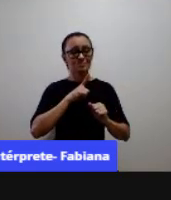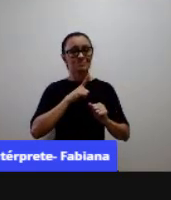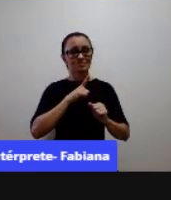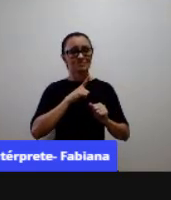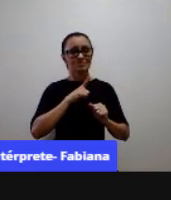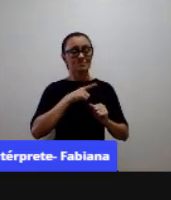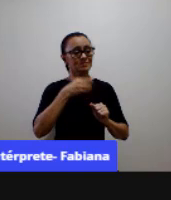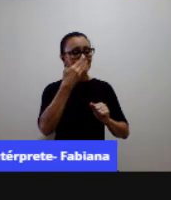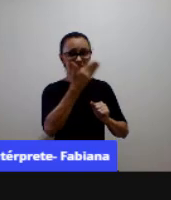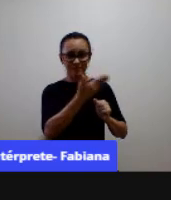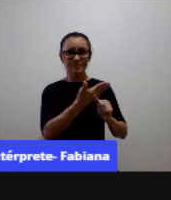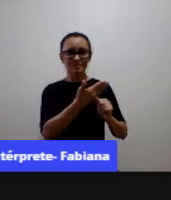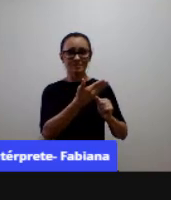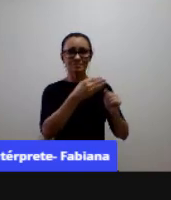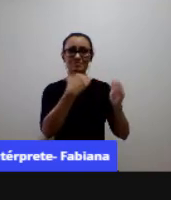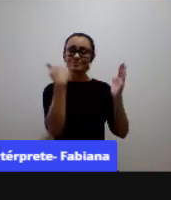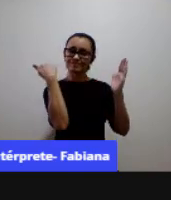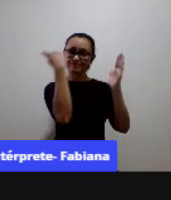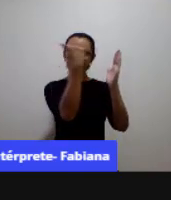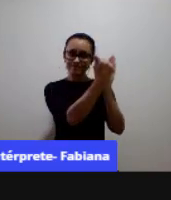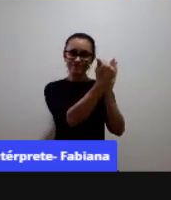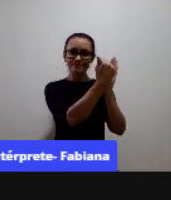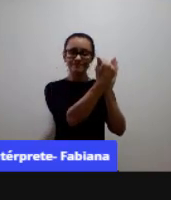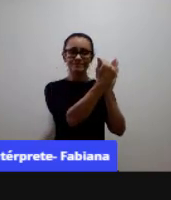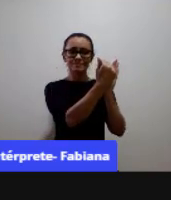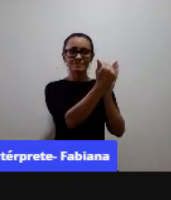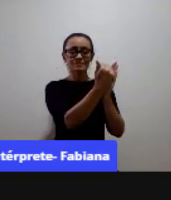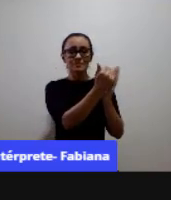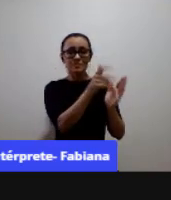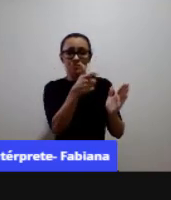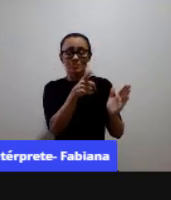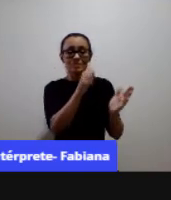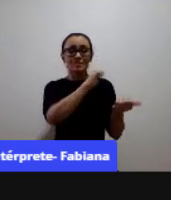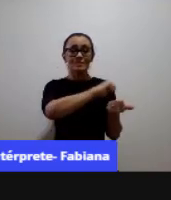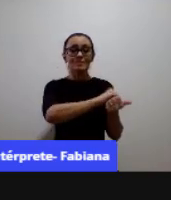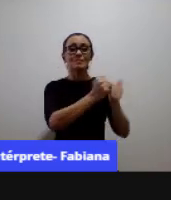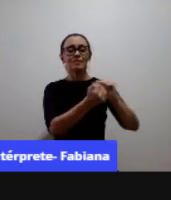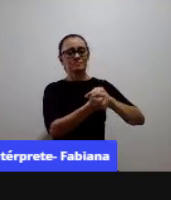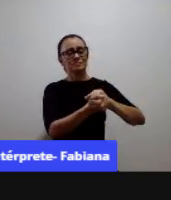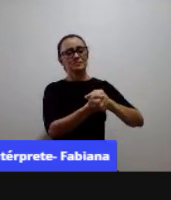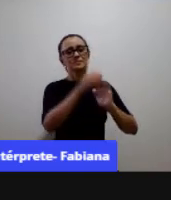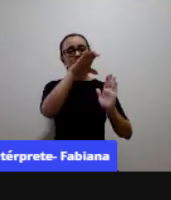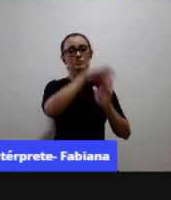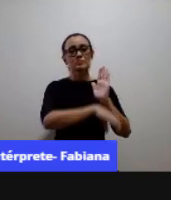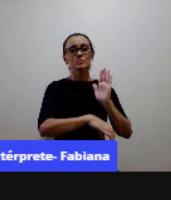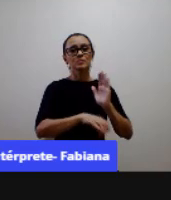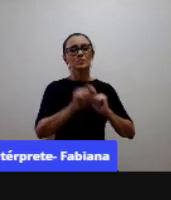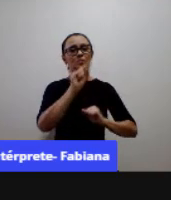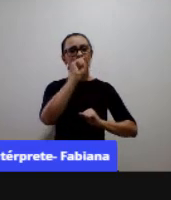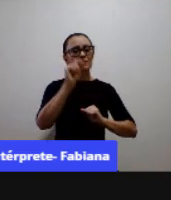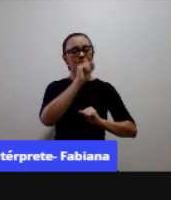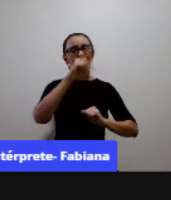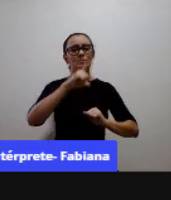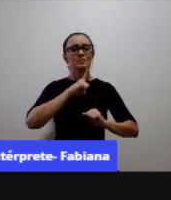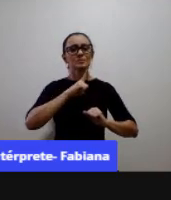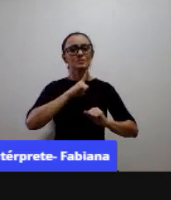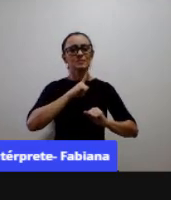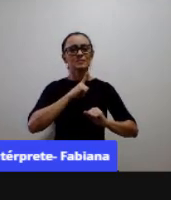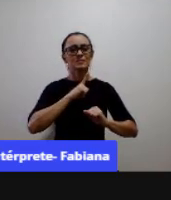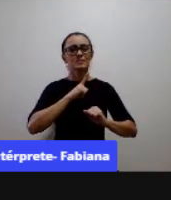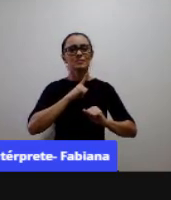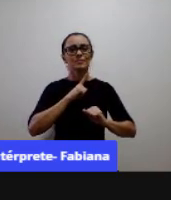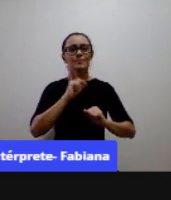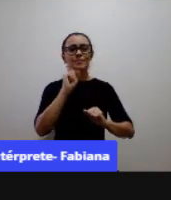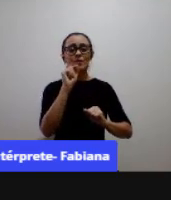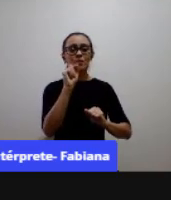pré-existente. Não existe uma adaptação desse currículo. O que existe é uma adequação